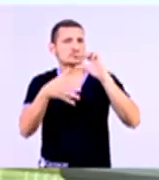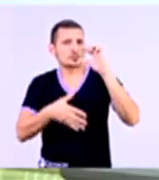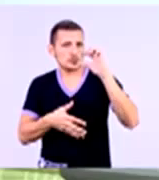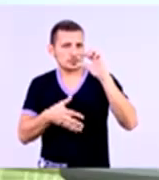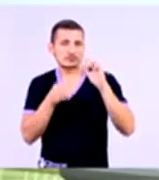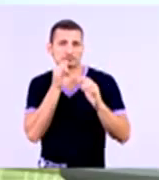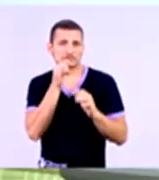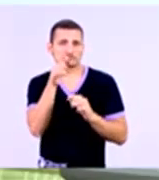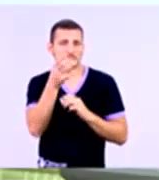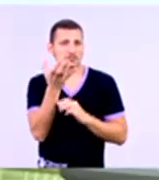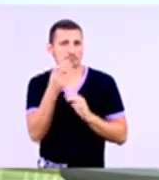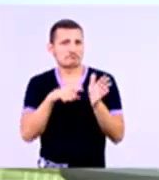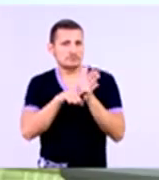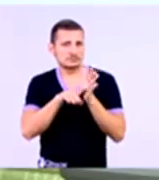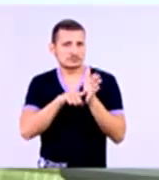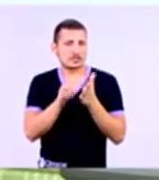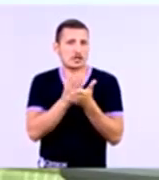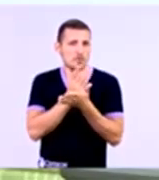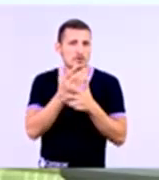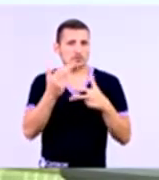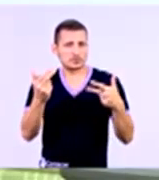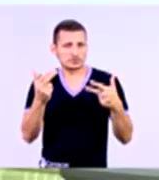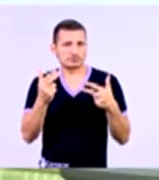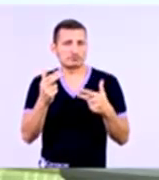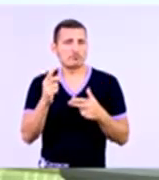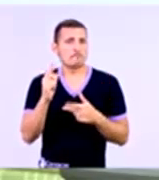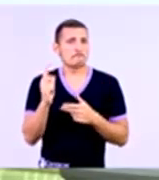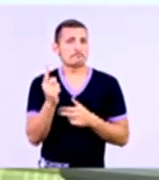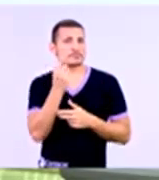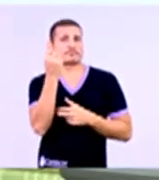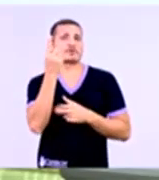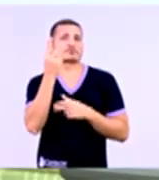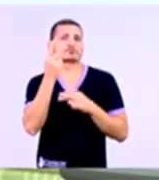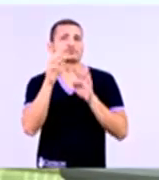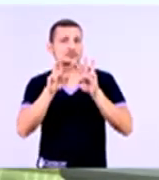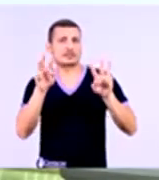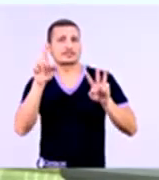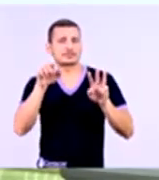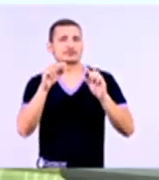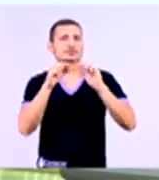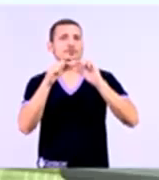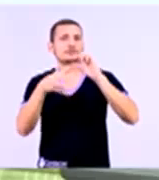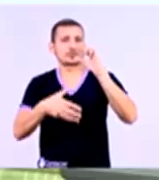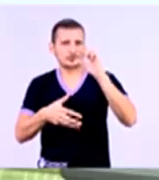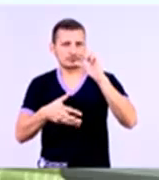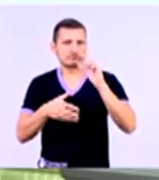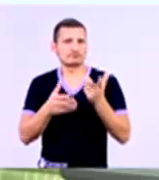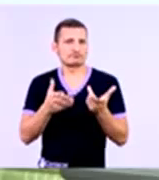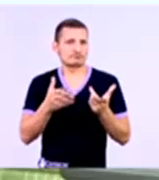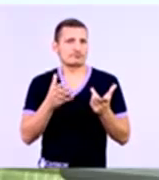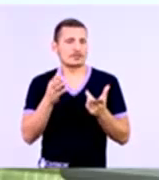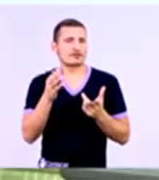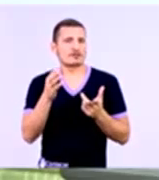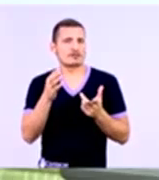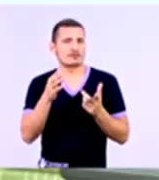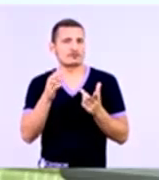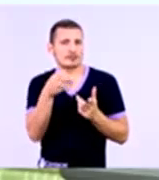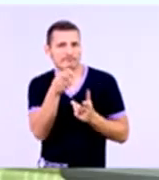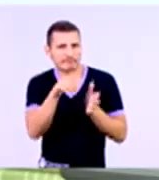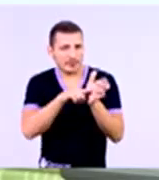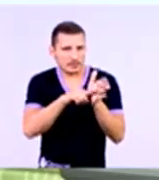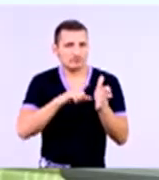quer pesquisar alguma coisa, o primeiro site que normalmente se digita é o Google. Os navegadores vêm com o Google integrado.